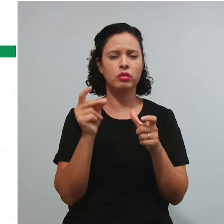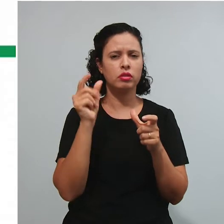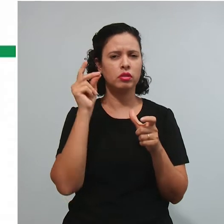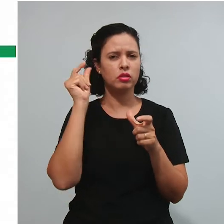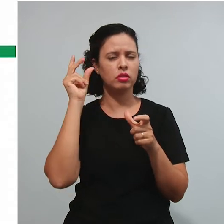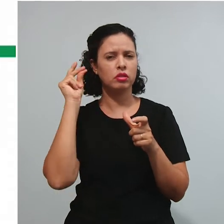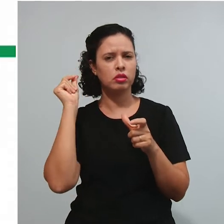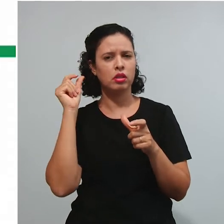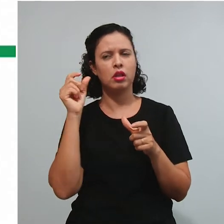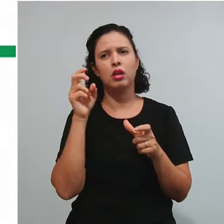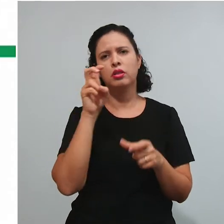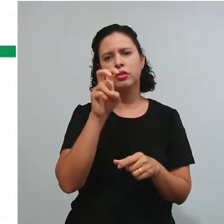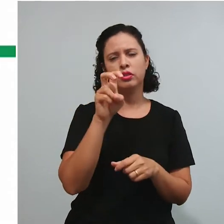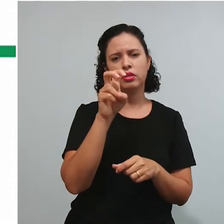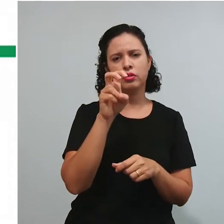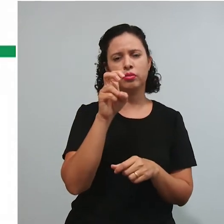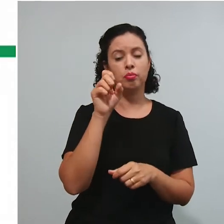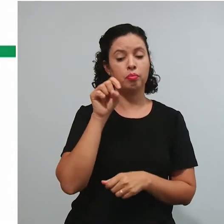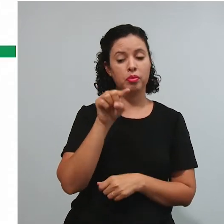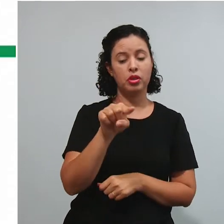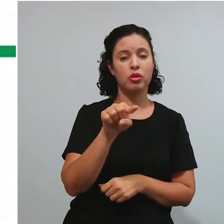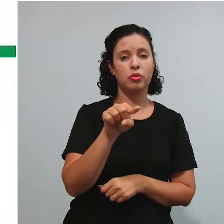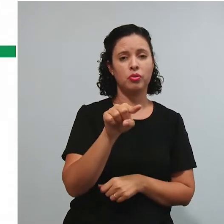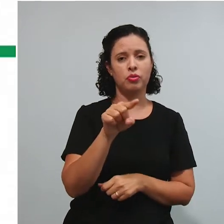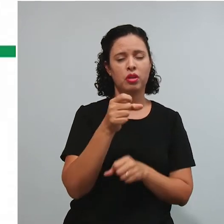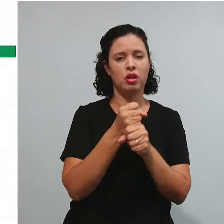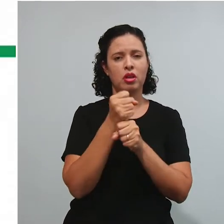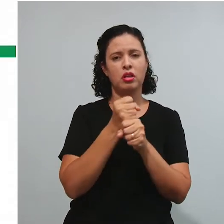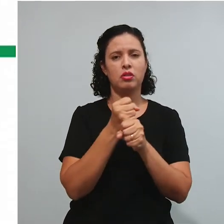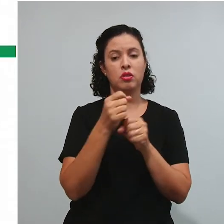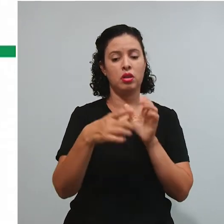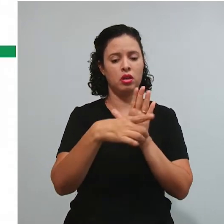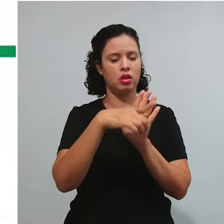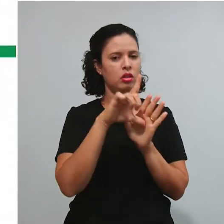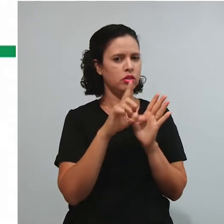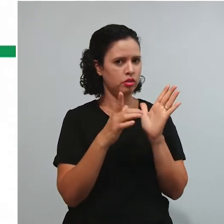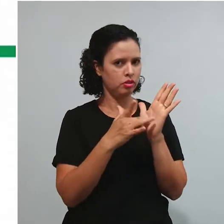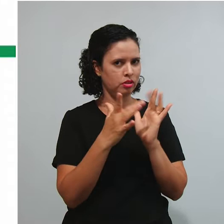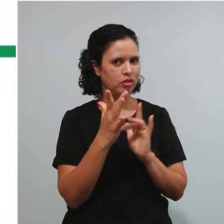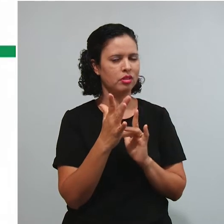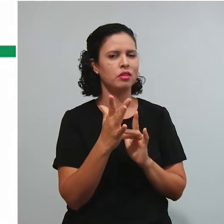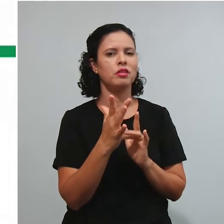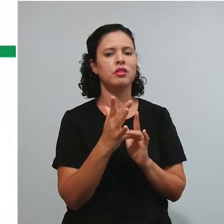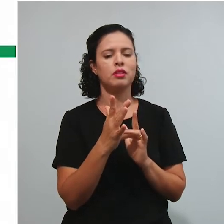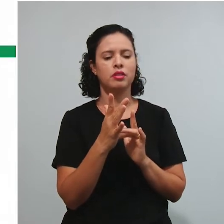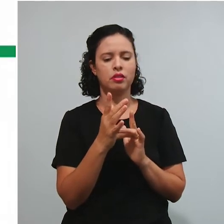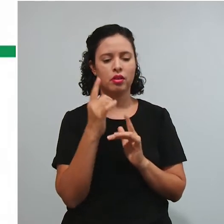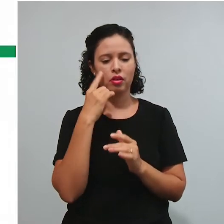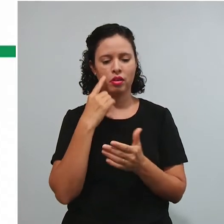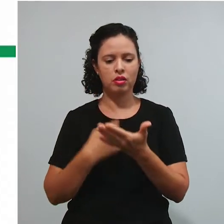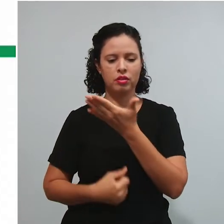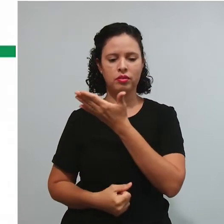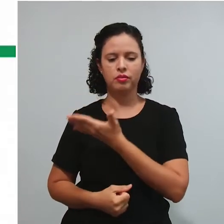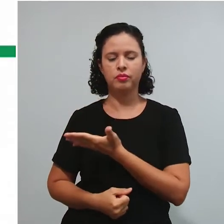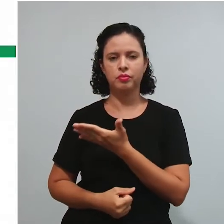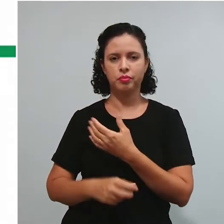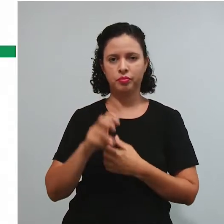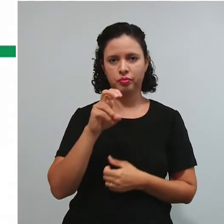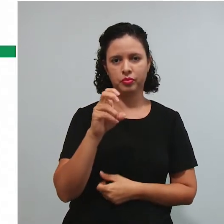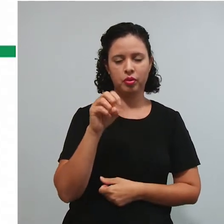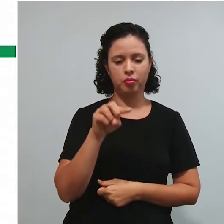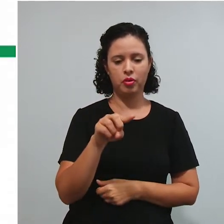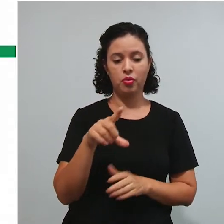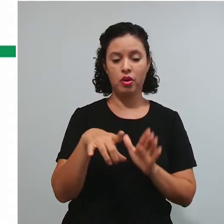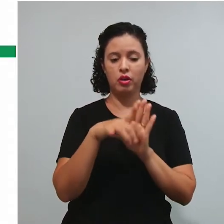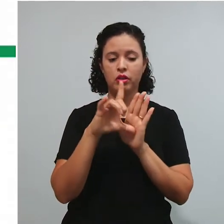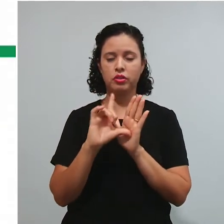administração desde 5.000 anos antes de Cristo, né? Nessa época aqui, ó, 5.000 até 500